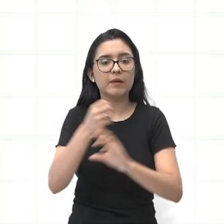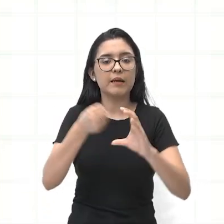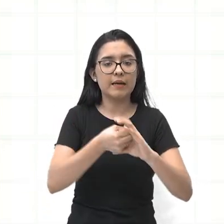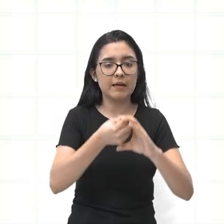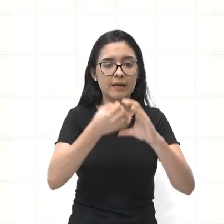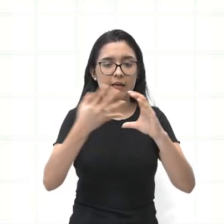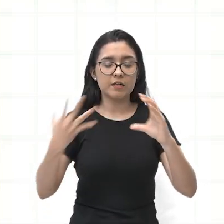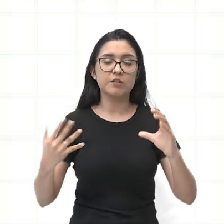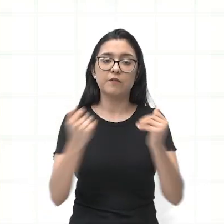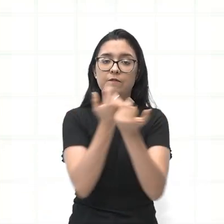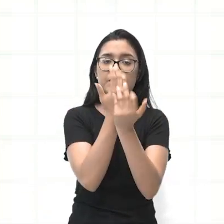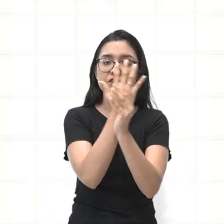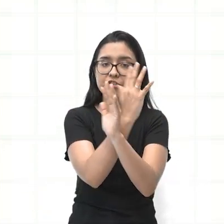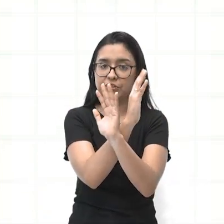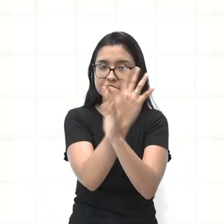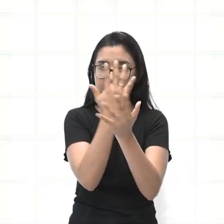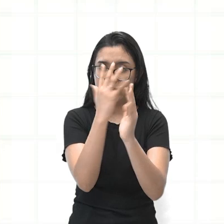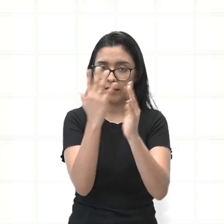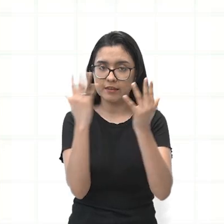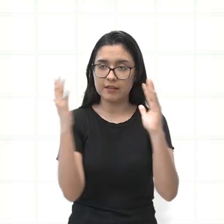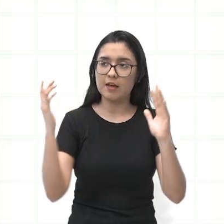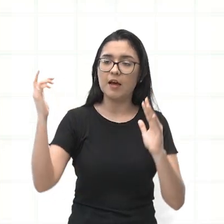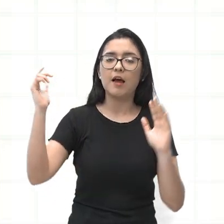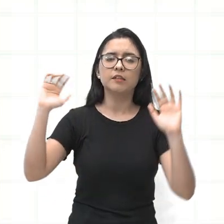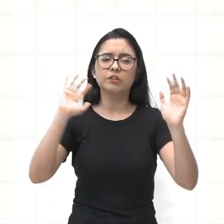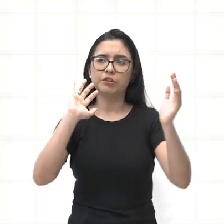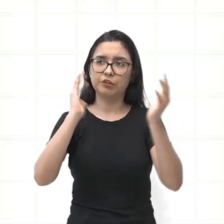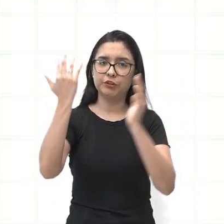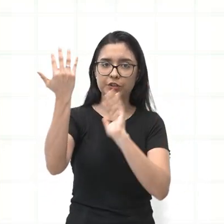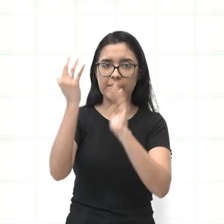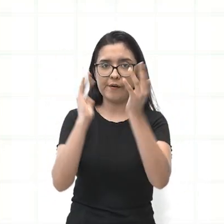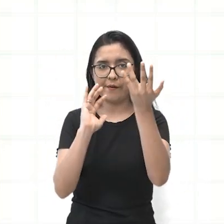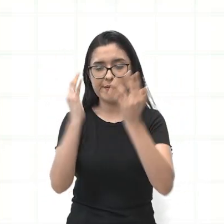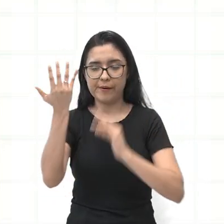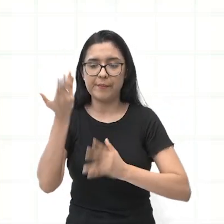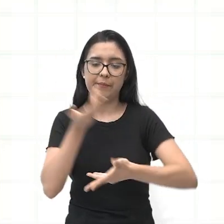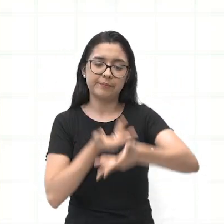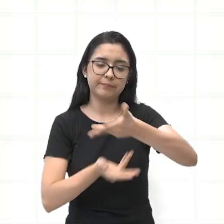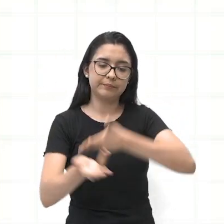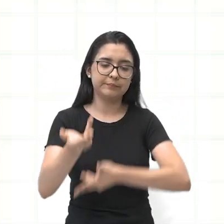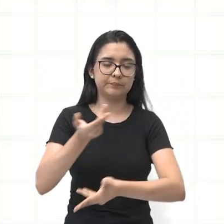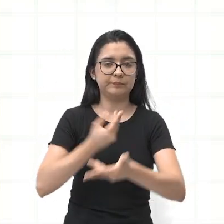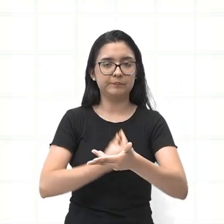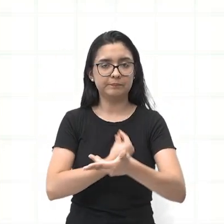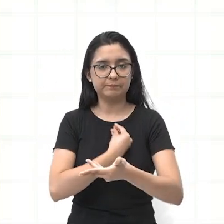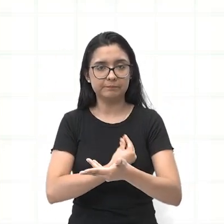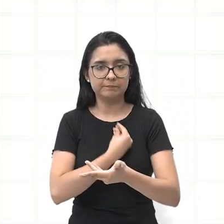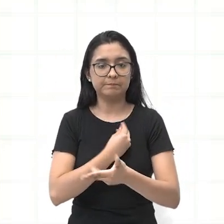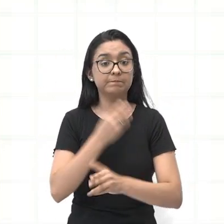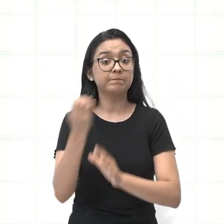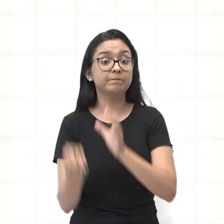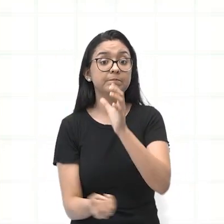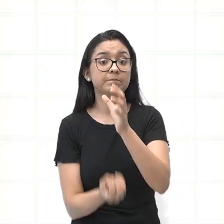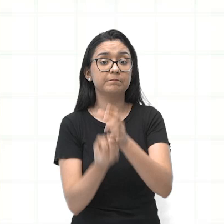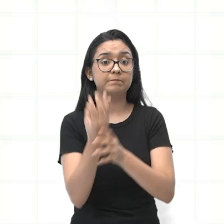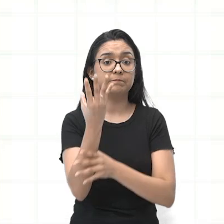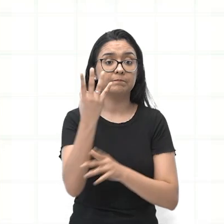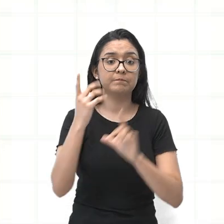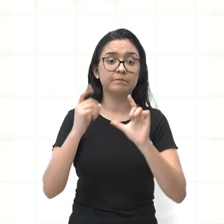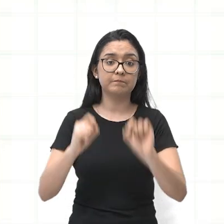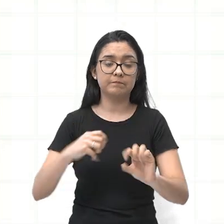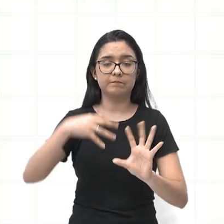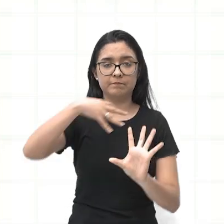vegetais, de clima, de interação dos indivíduos. E tudo isso forma o quê?